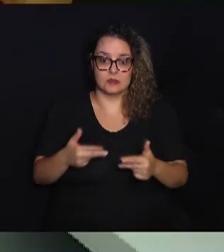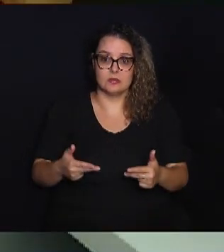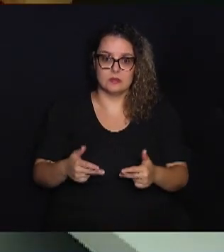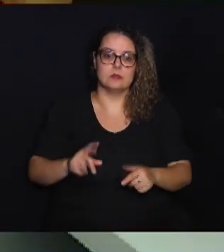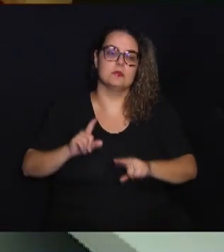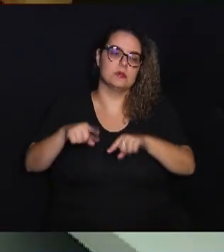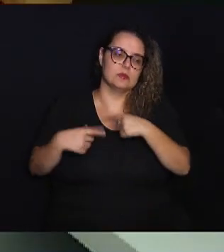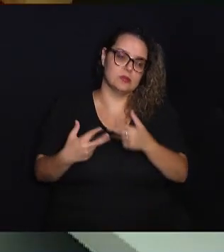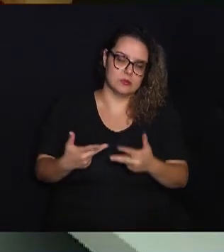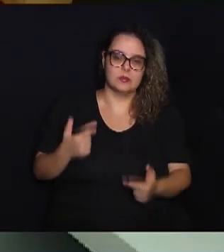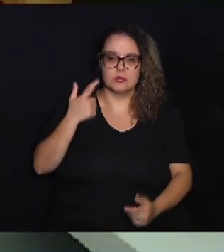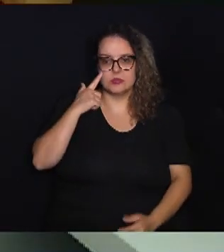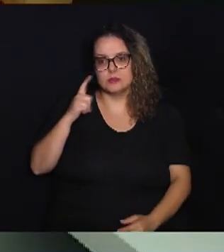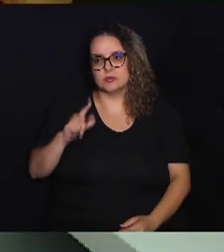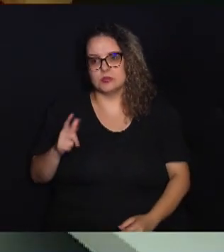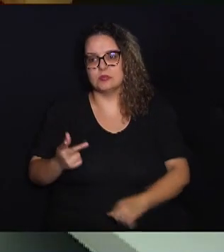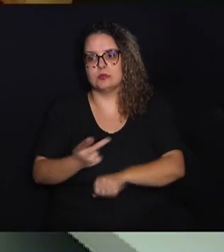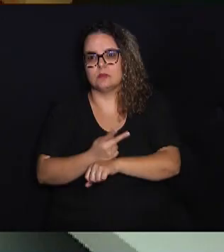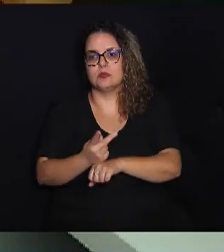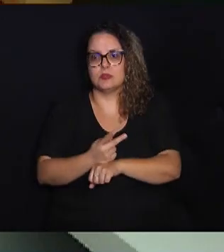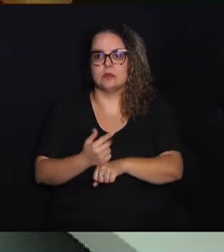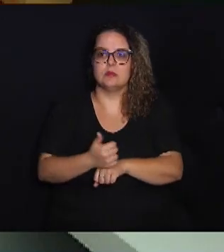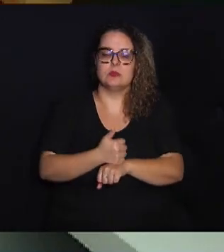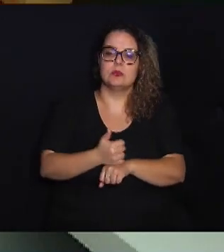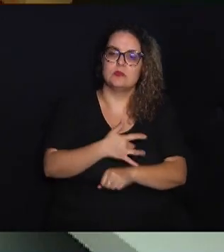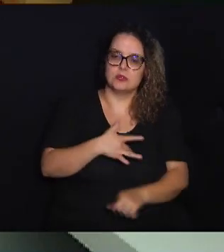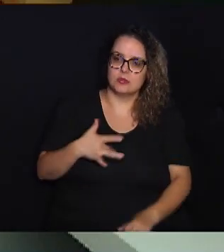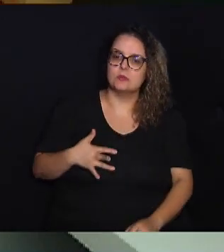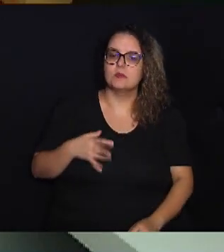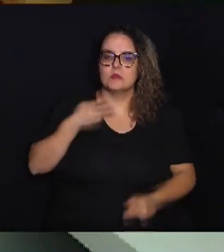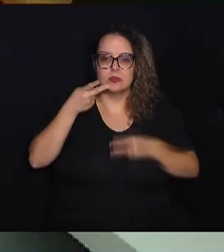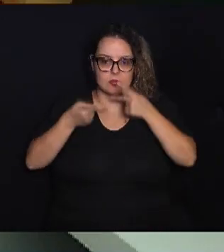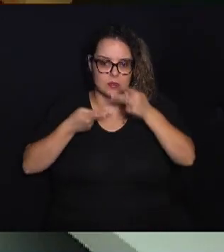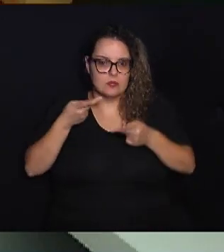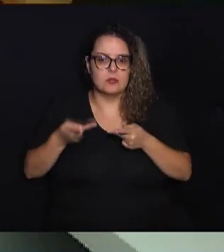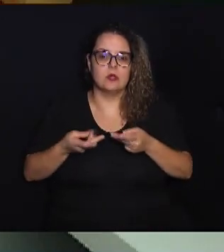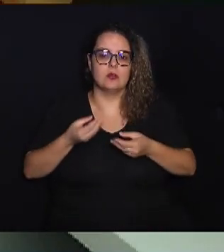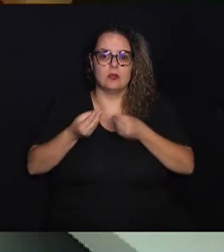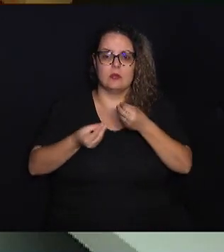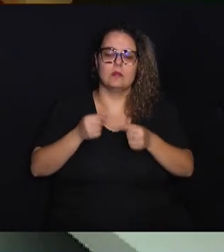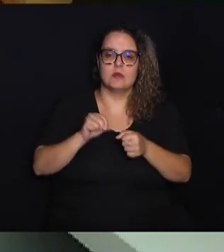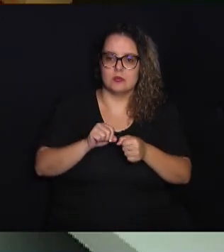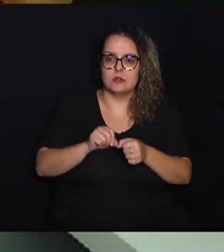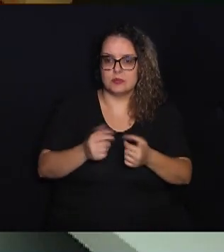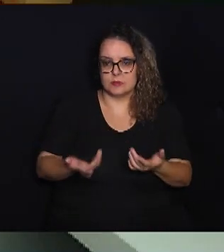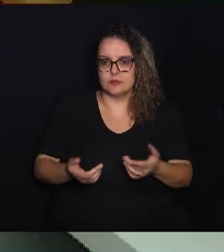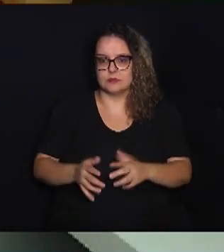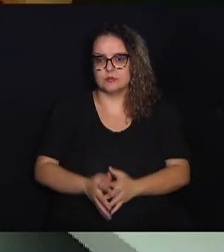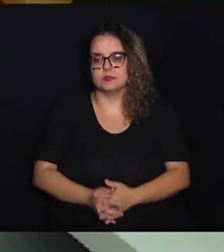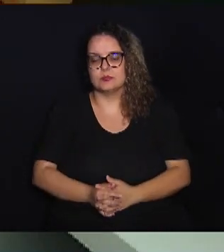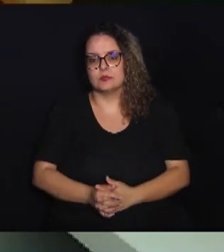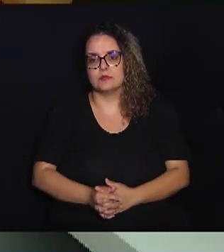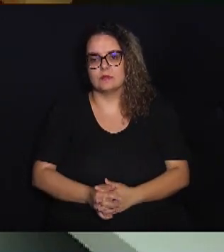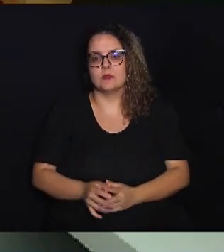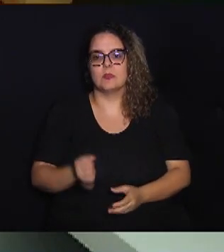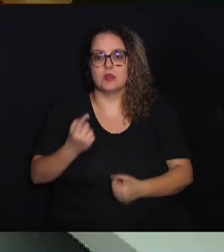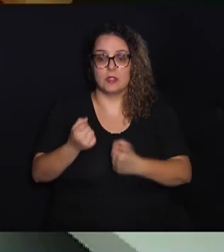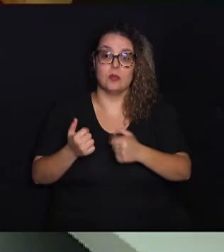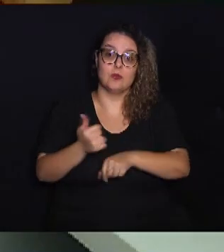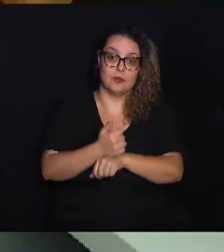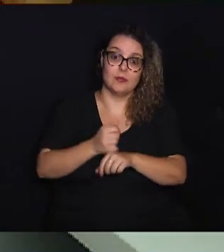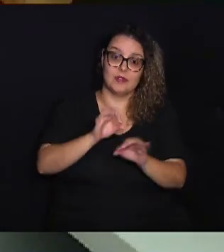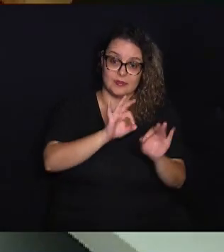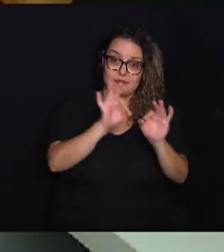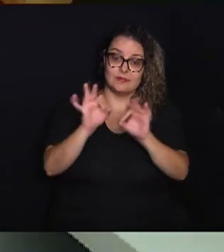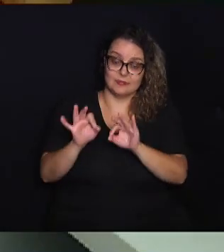claro, procurar o profissional de saúde para comentar, né? E também, que se tiver algum profissional de saúde assistindo,